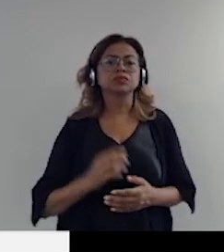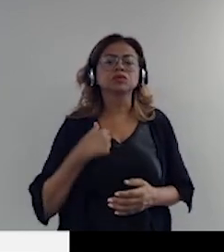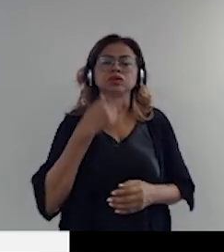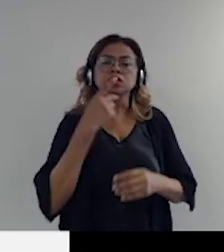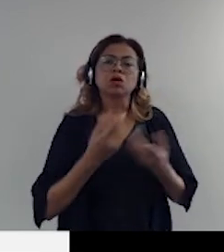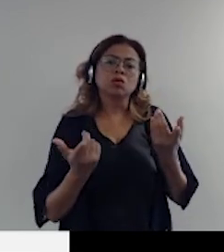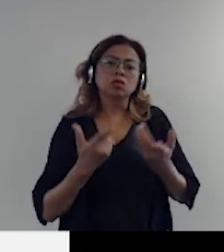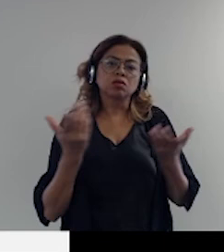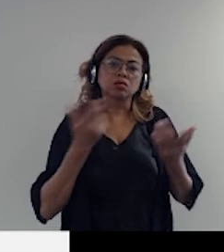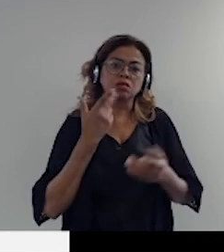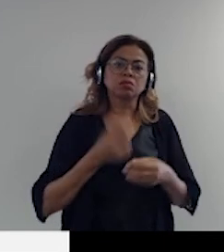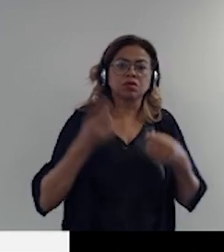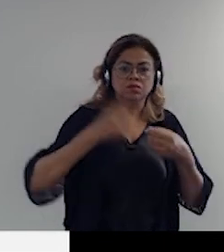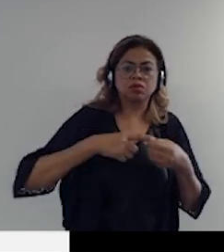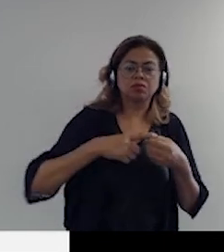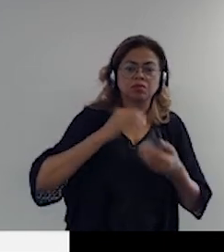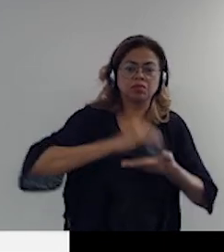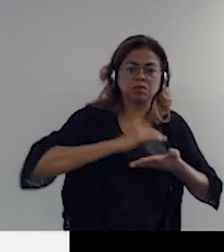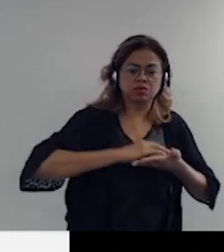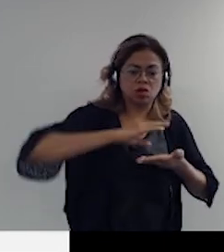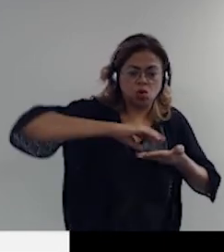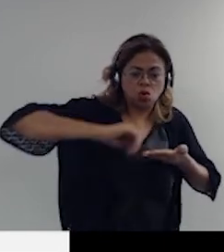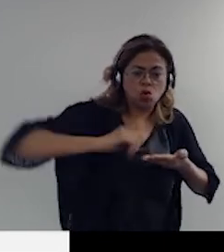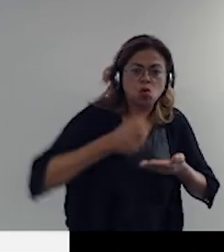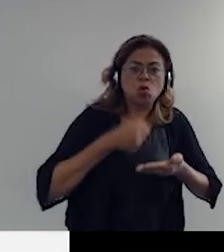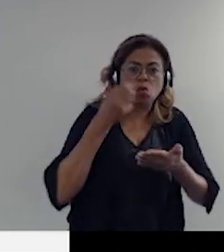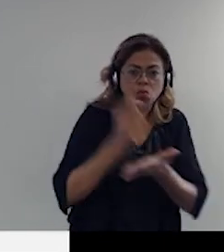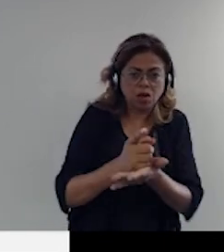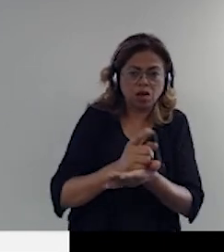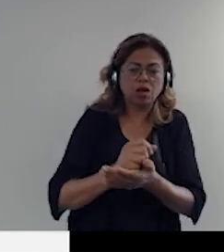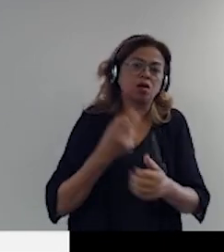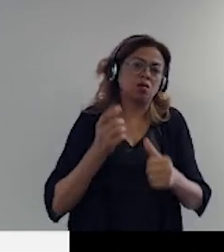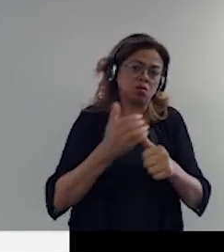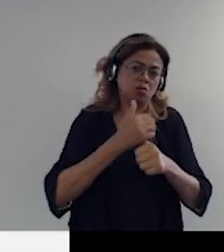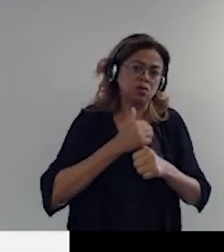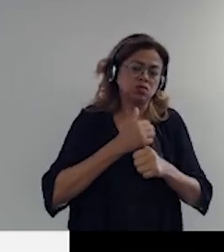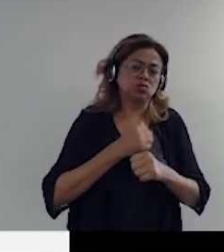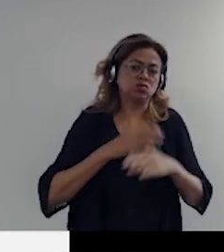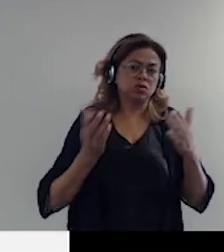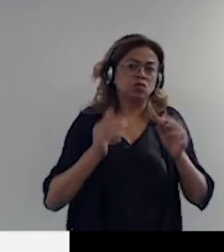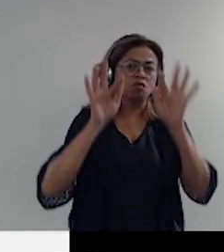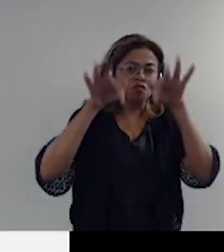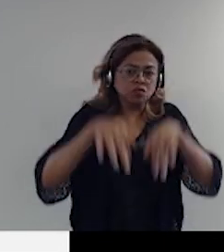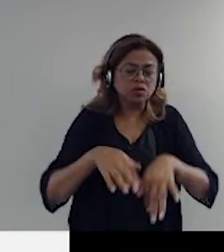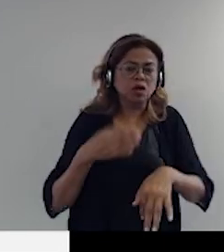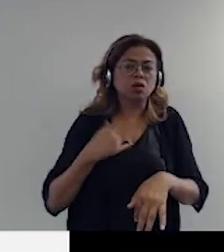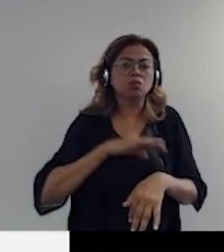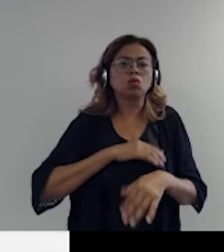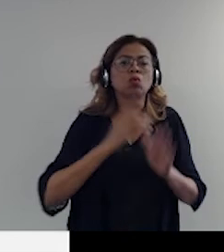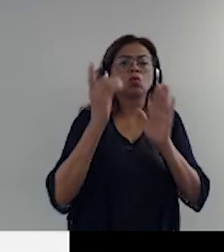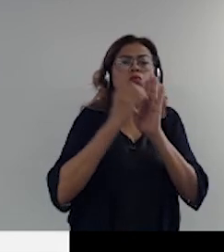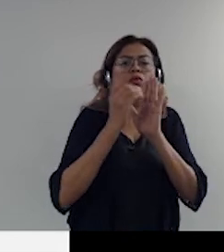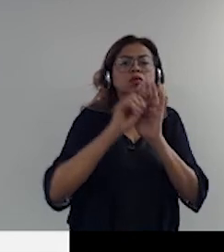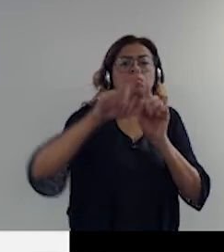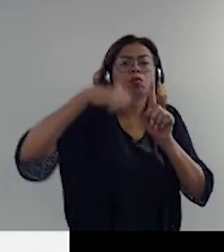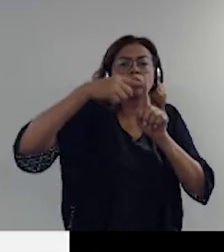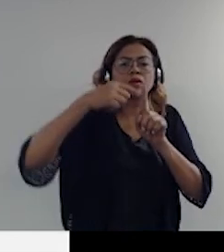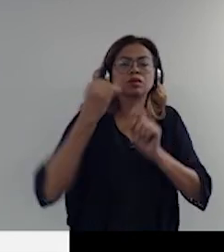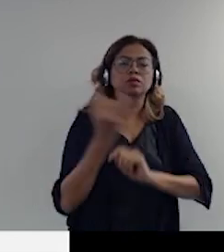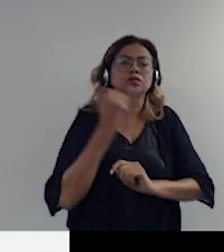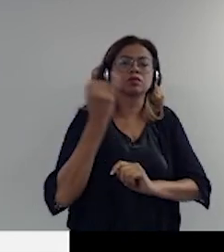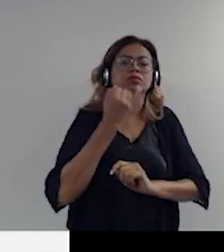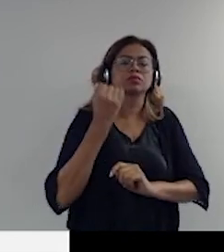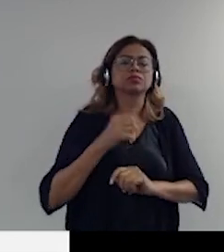resgate para cobrir despesas. Bom, e finalmente, eu acho que talvez o dado mais importante